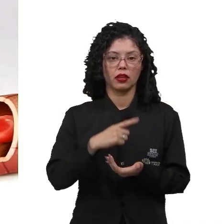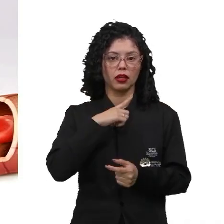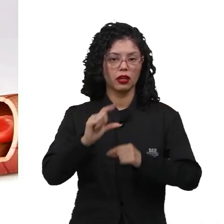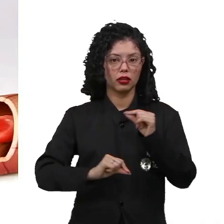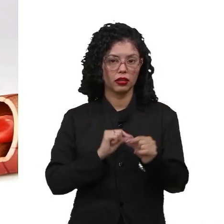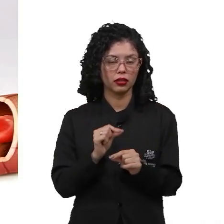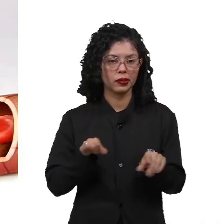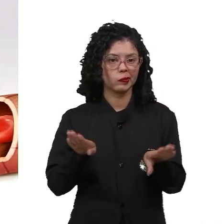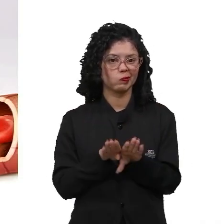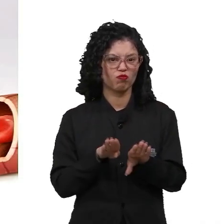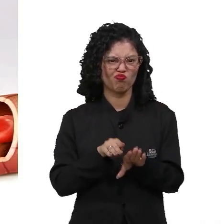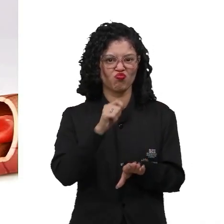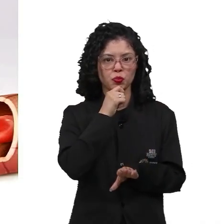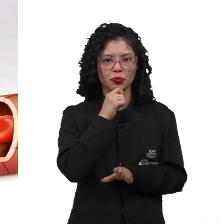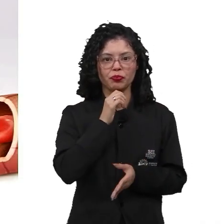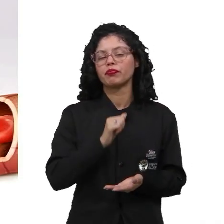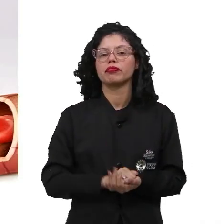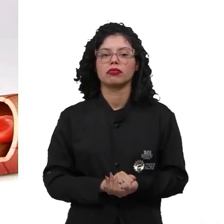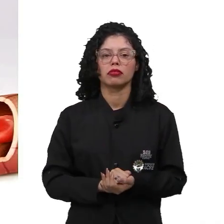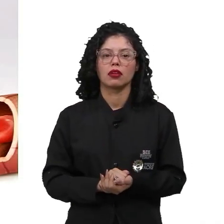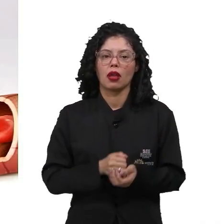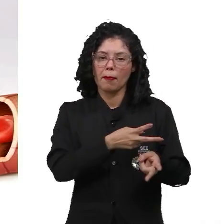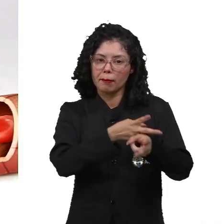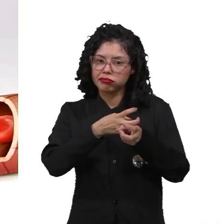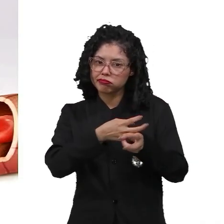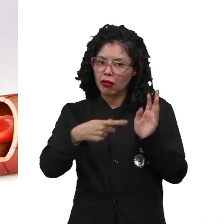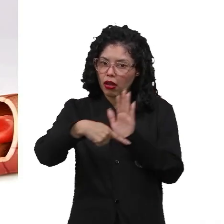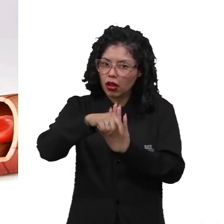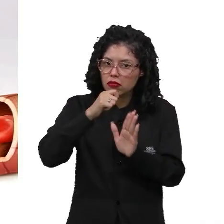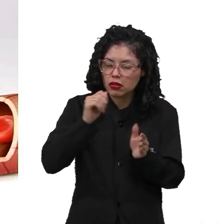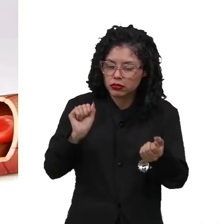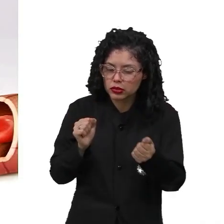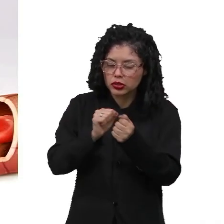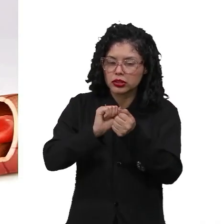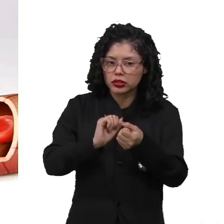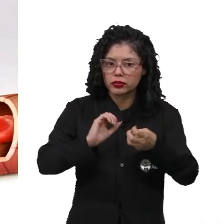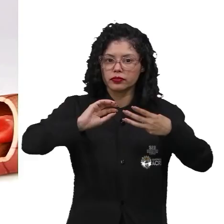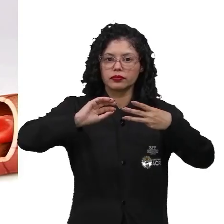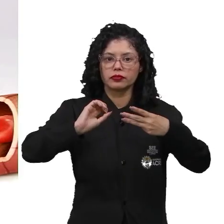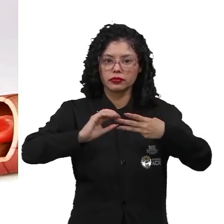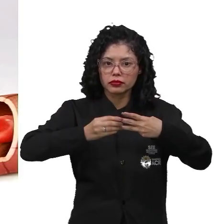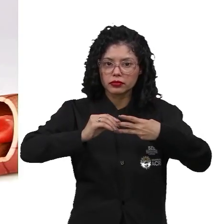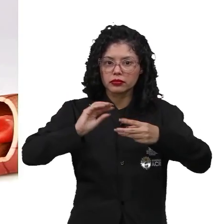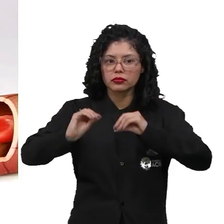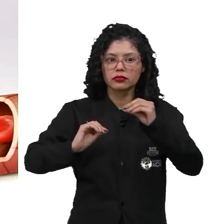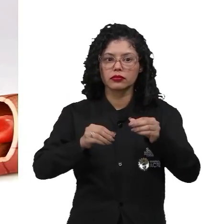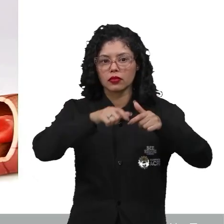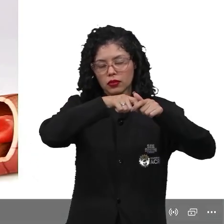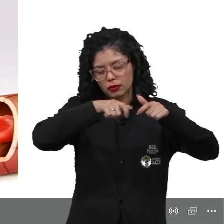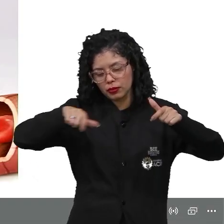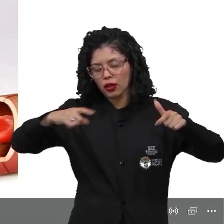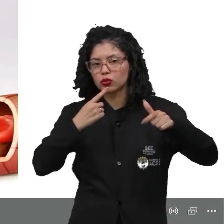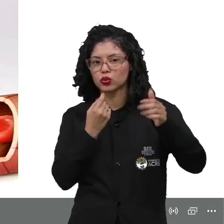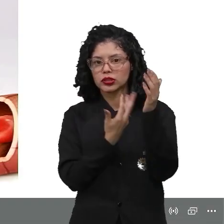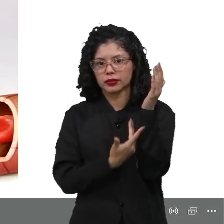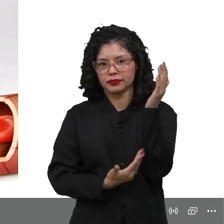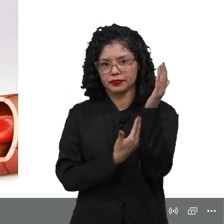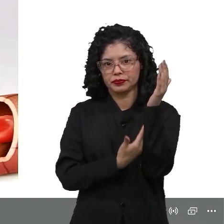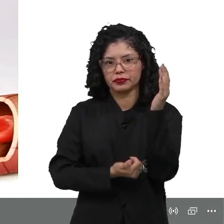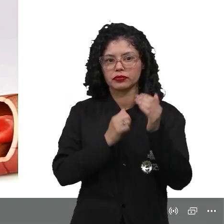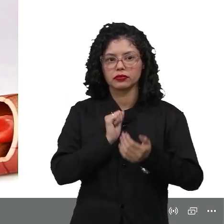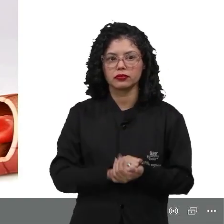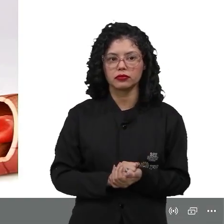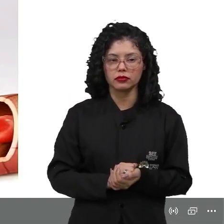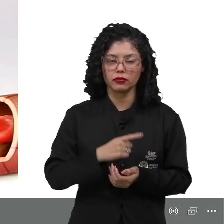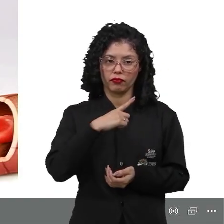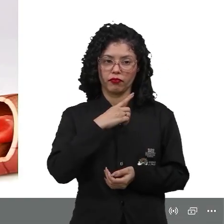histamina também vai fazer o quê? Vai fazer a atração das células que estão aonde, gente? Na corrente sanguínea. Né? Então, por